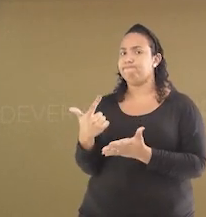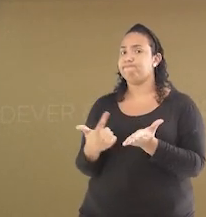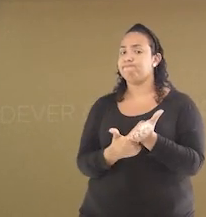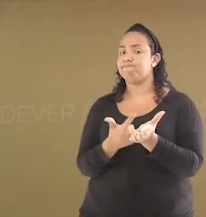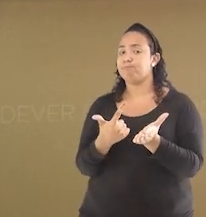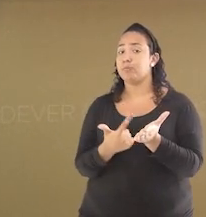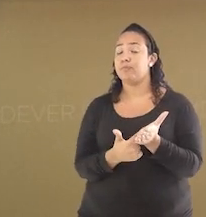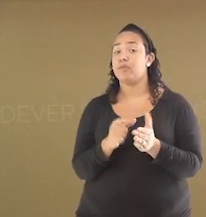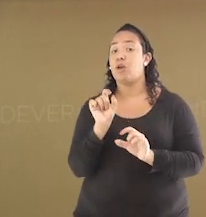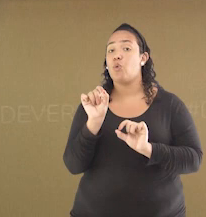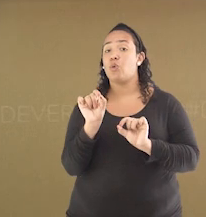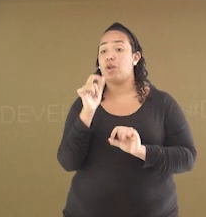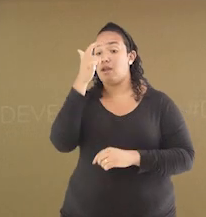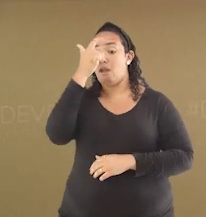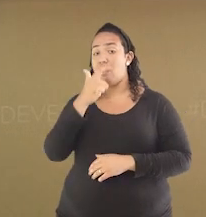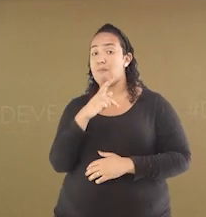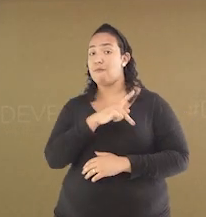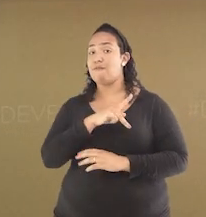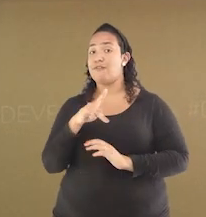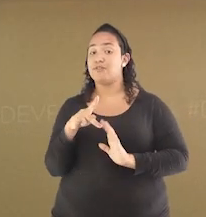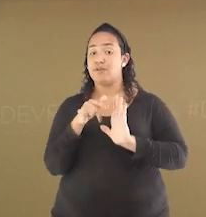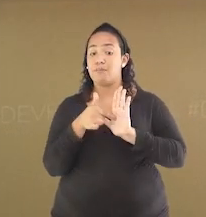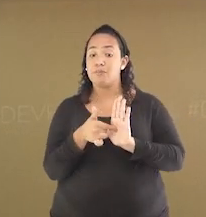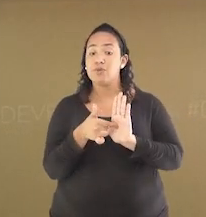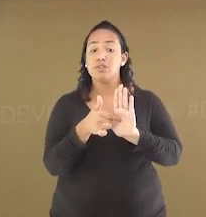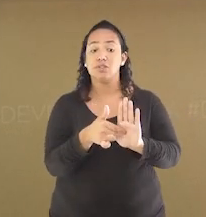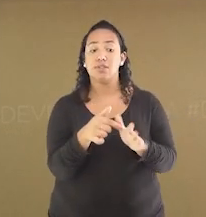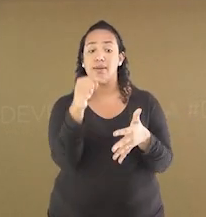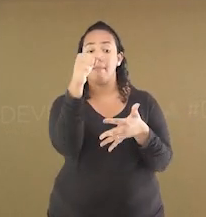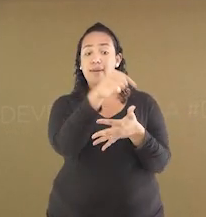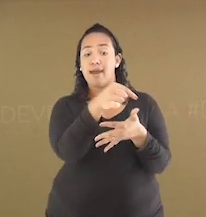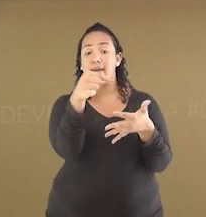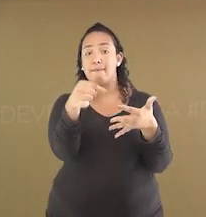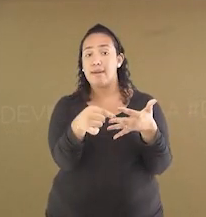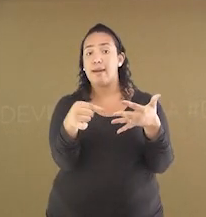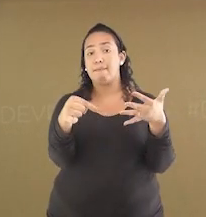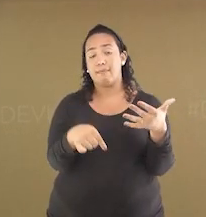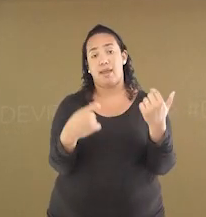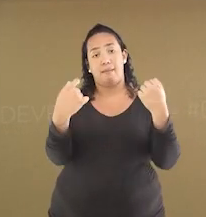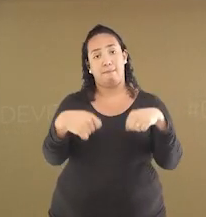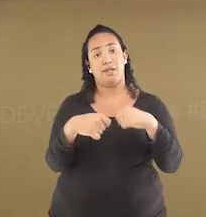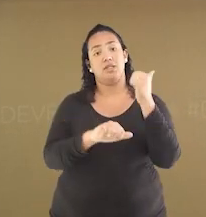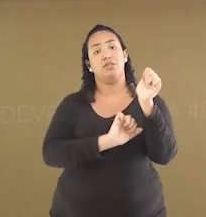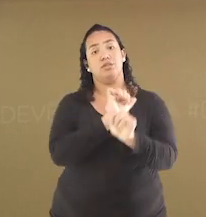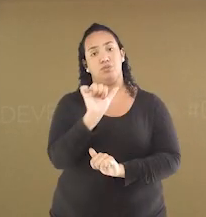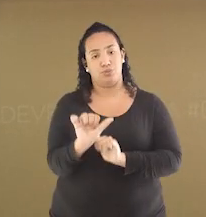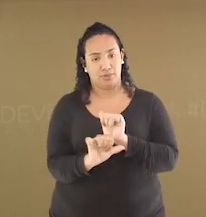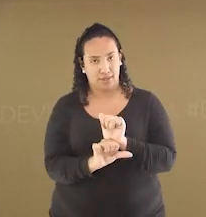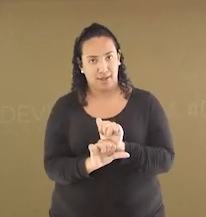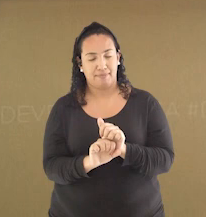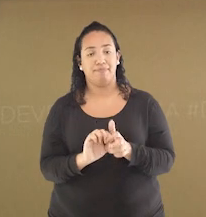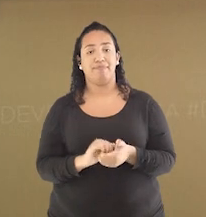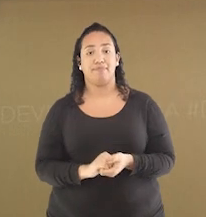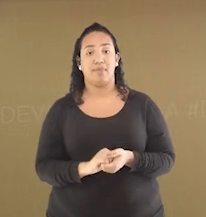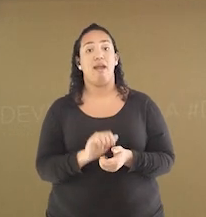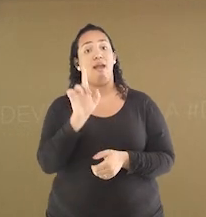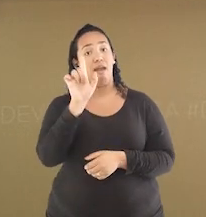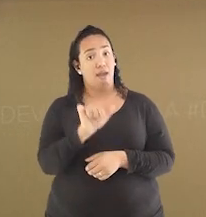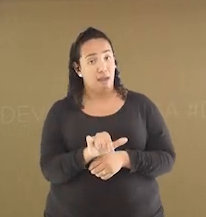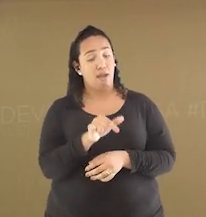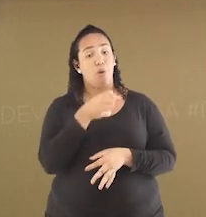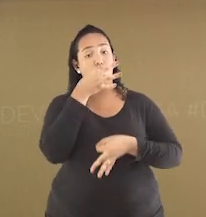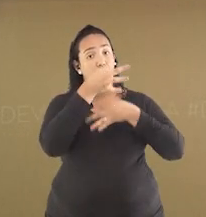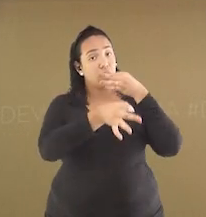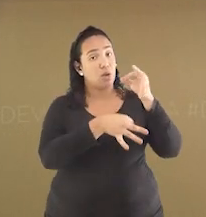ele apontará o que deve ser mudado. Isso também se refere a uma crítica